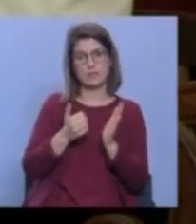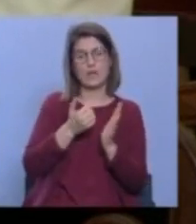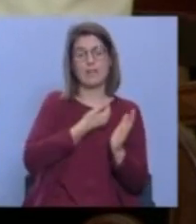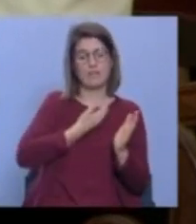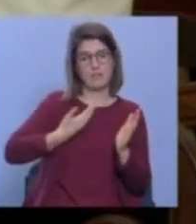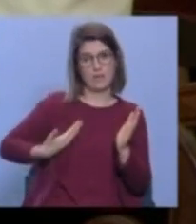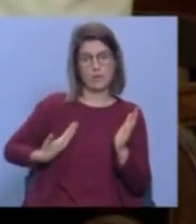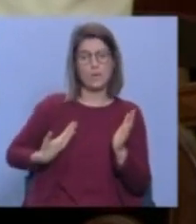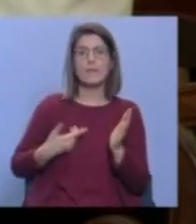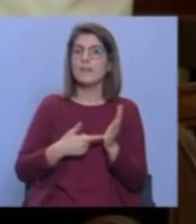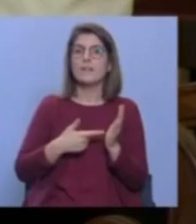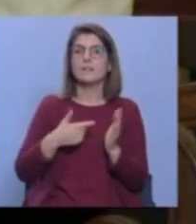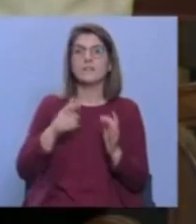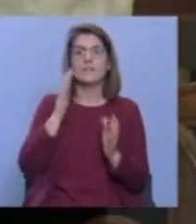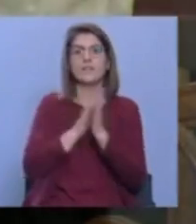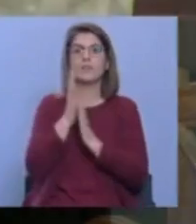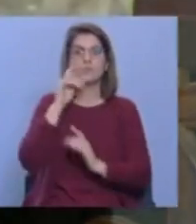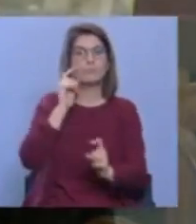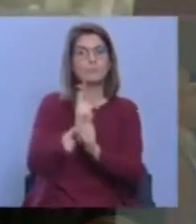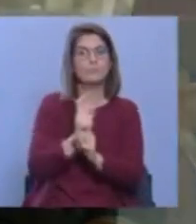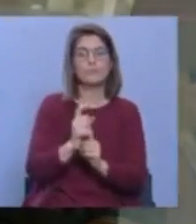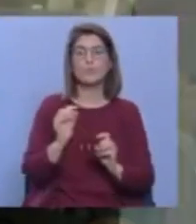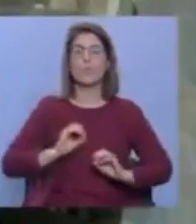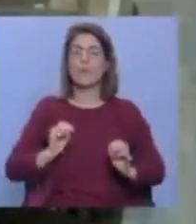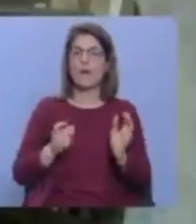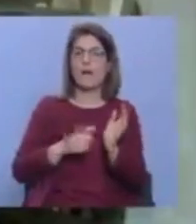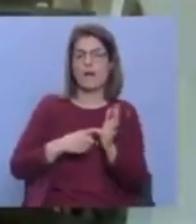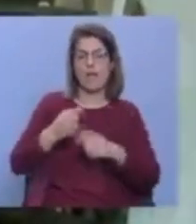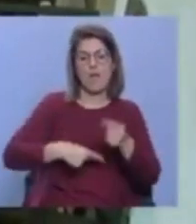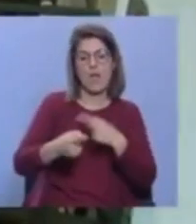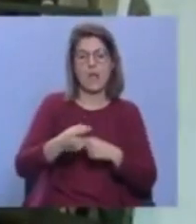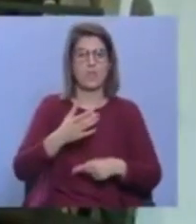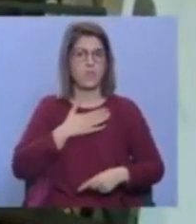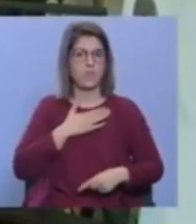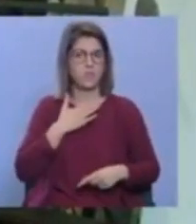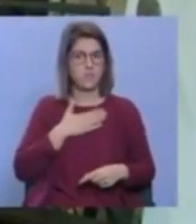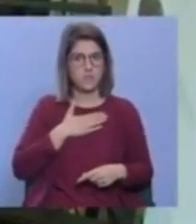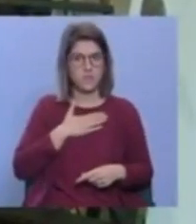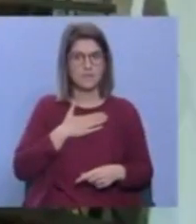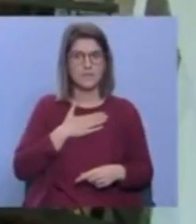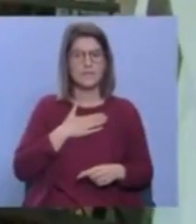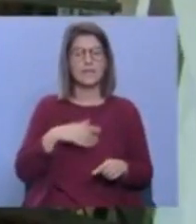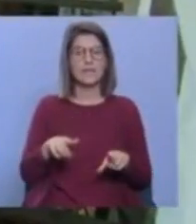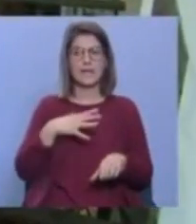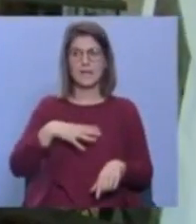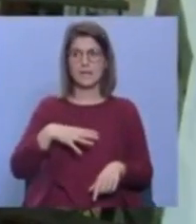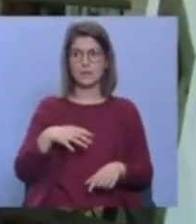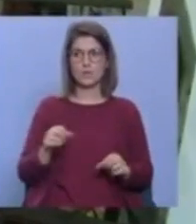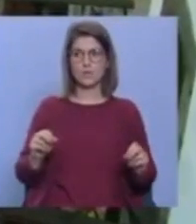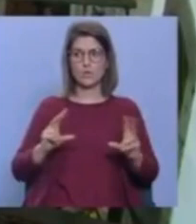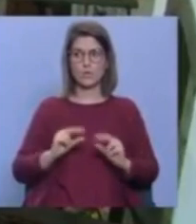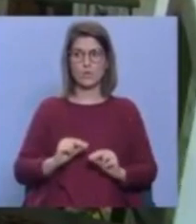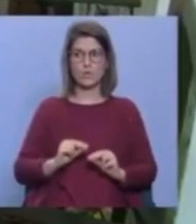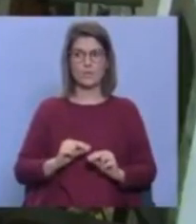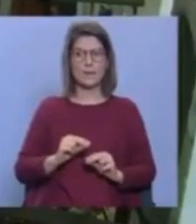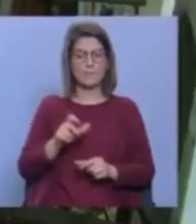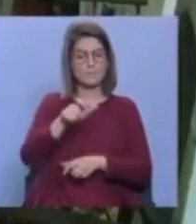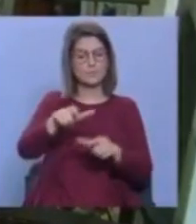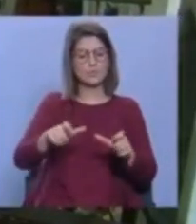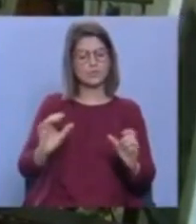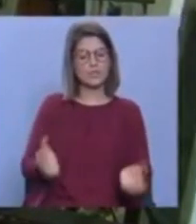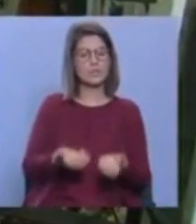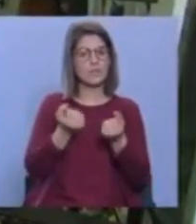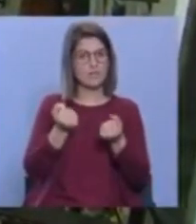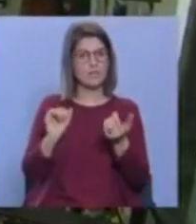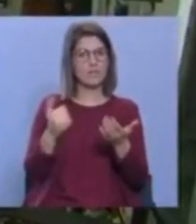não exige, que Deus não... Ele quer efetuar aqui um homem novo, resgatar a humanidade para a